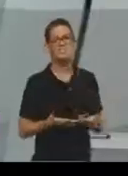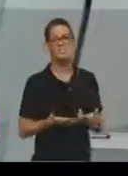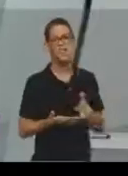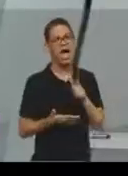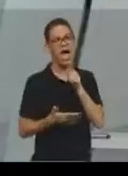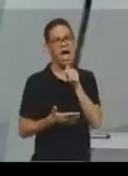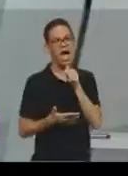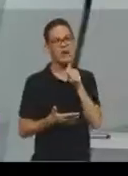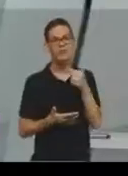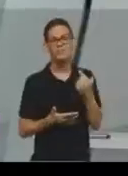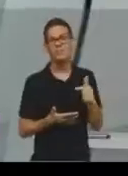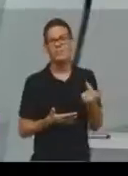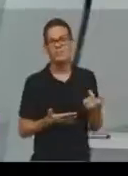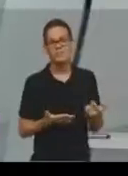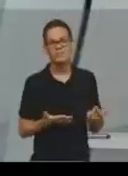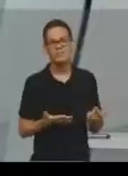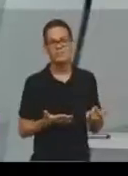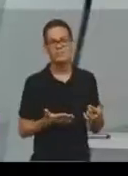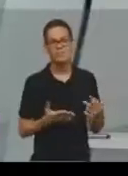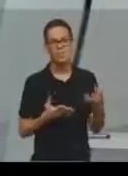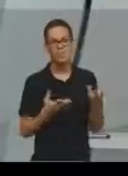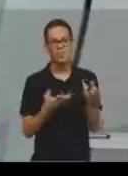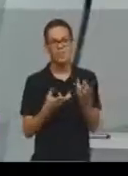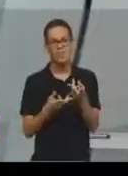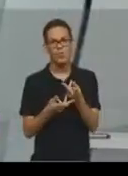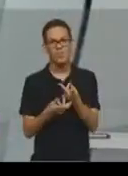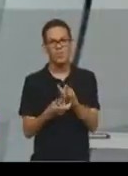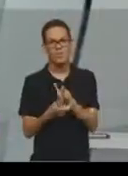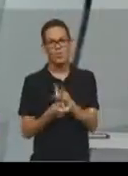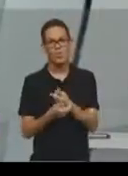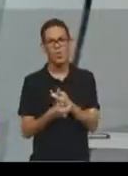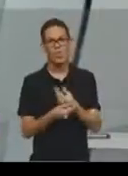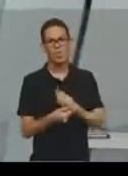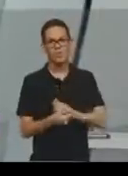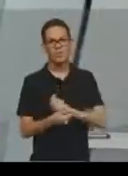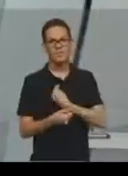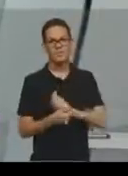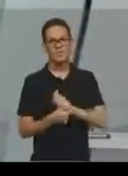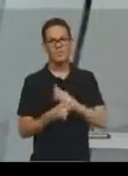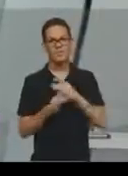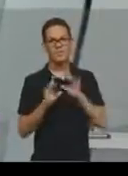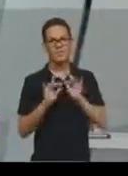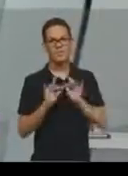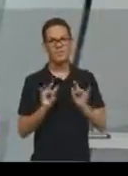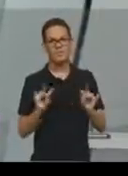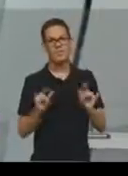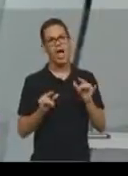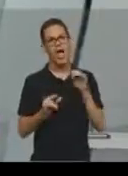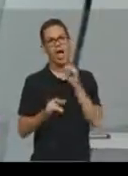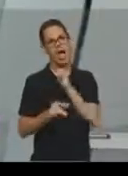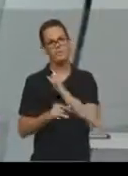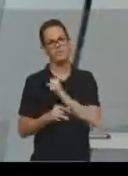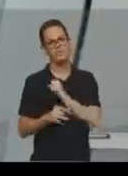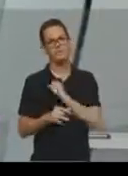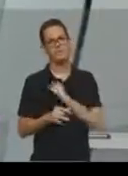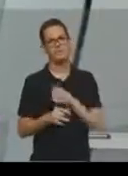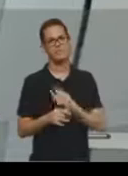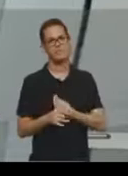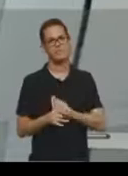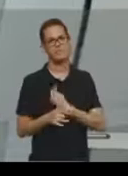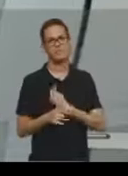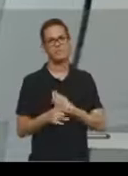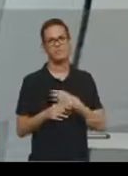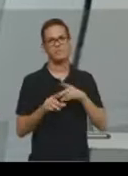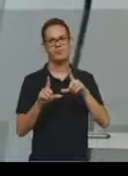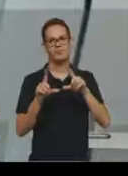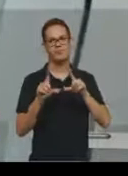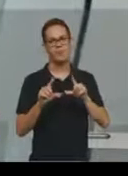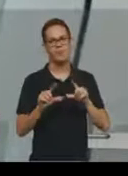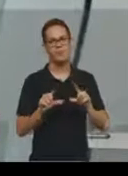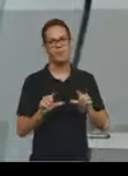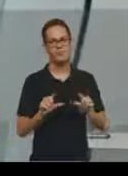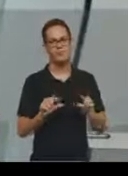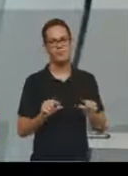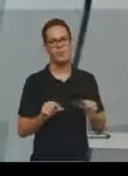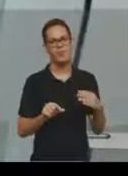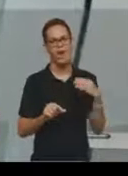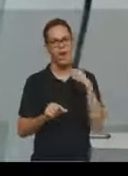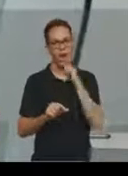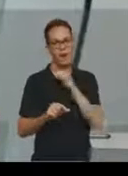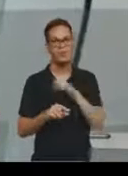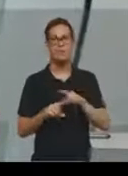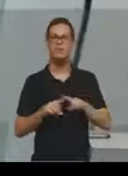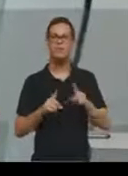isso vai fazer com que essas plantas tenham, digamos assim, esse ciclo de vida mais curto, mas elas vão